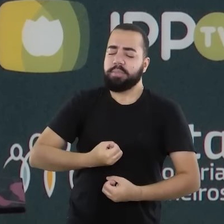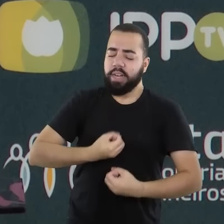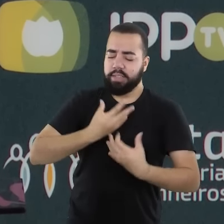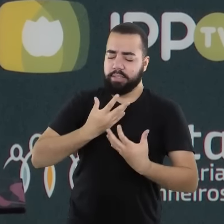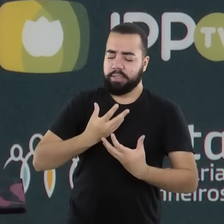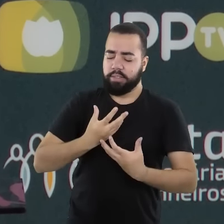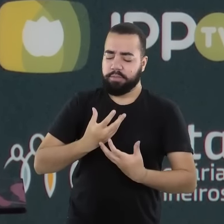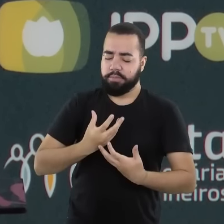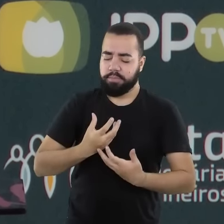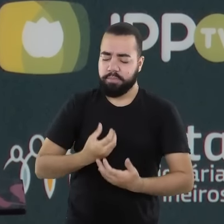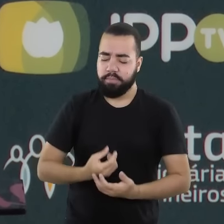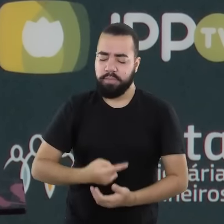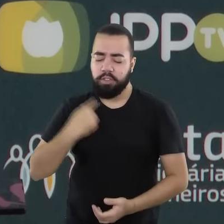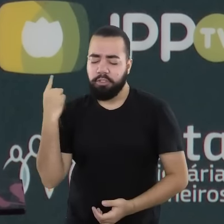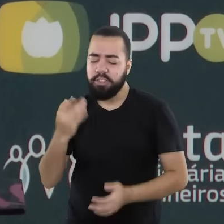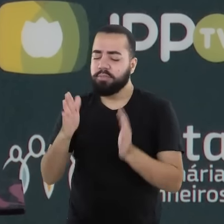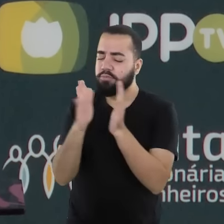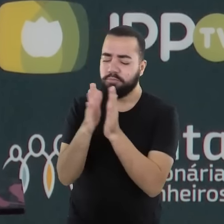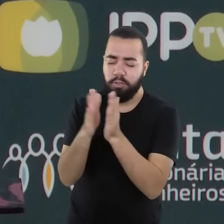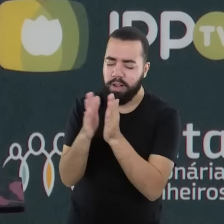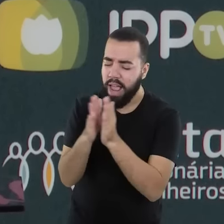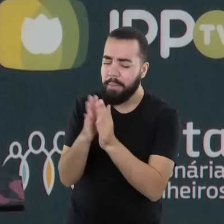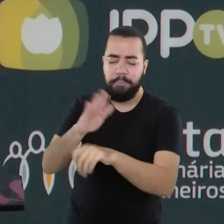motivação para santificação, motivação